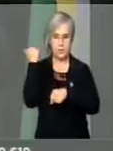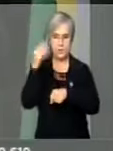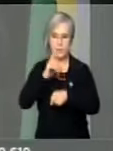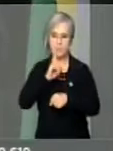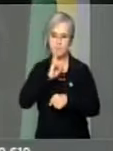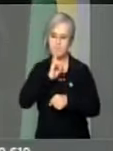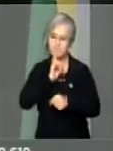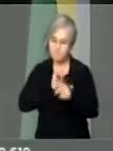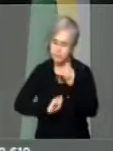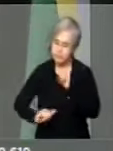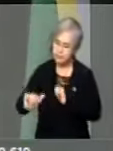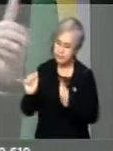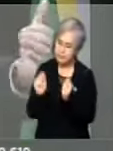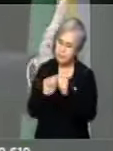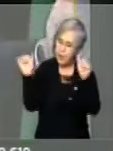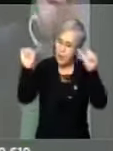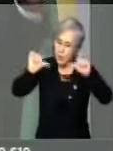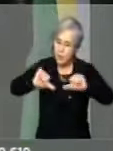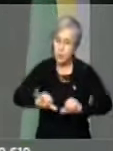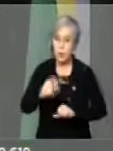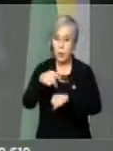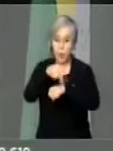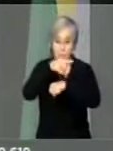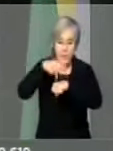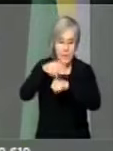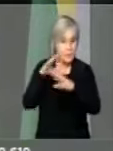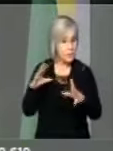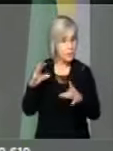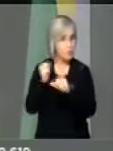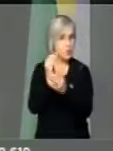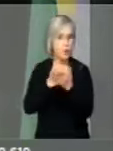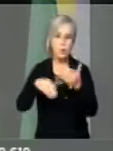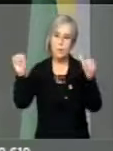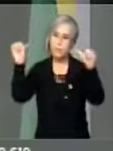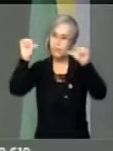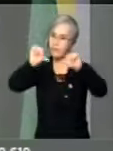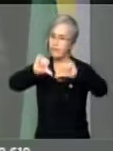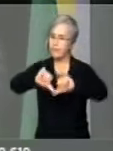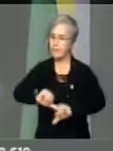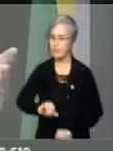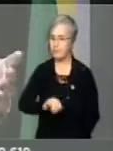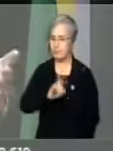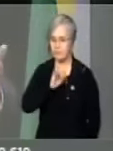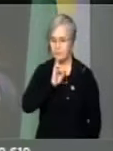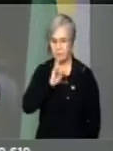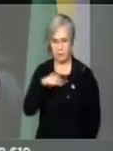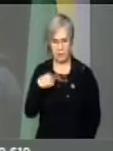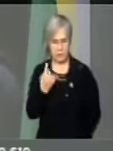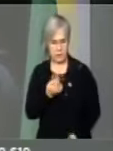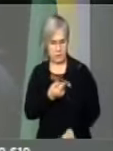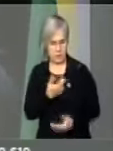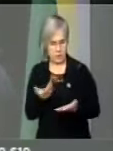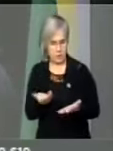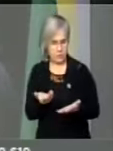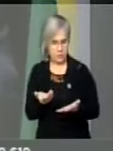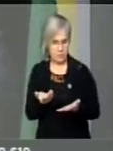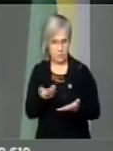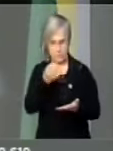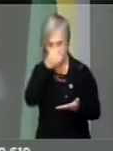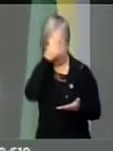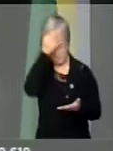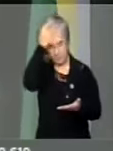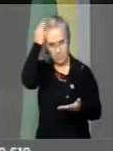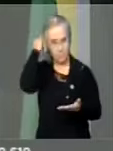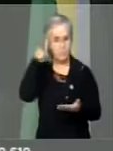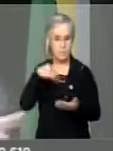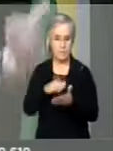depressão, não só uma pessoa, duas pessoas, mas uma nação em depressão. E fomos colocados aí por vários motivos, que agora não